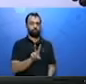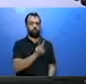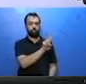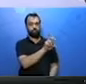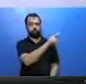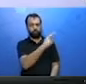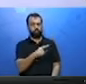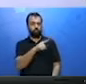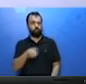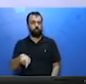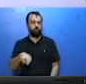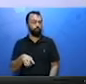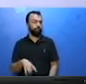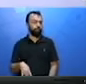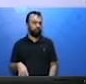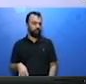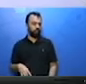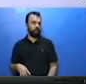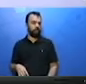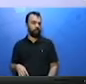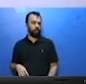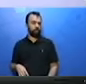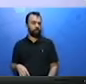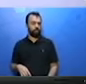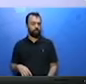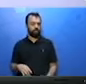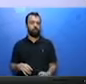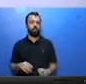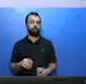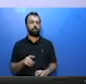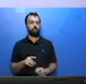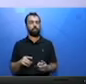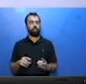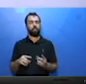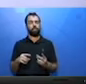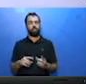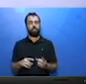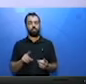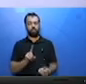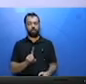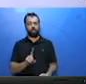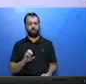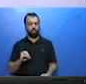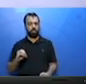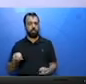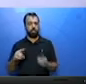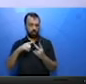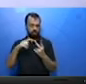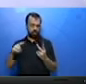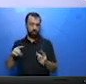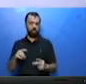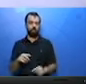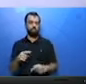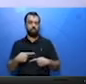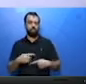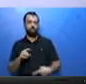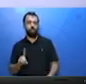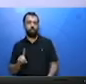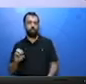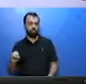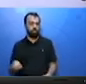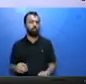esse 2, sobra o x. E raiz quadrada de 100 é 10, porque 10 vezes 10 é 100. Então já achamos